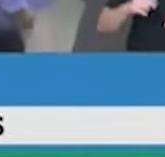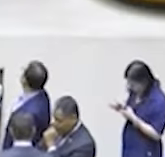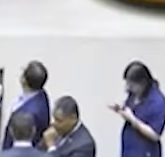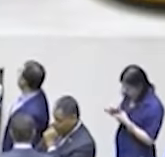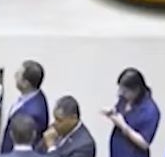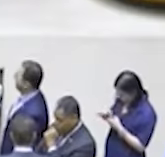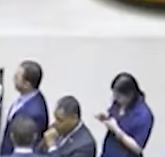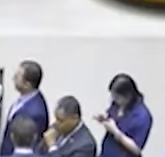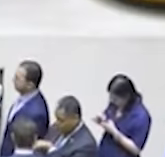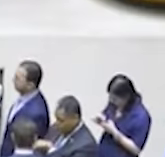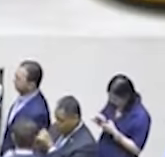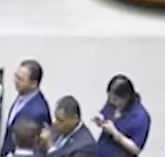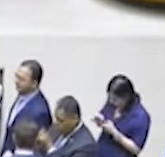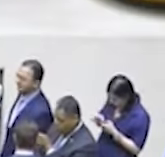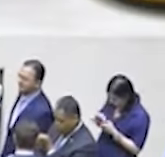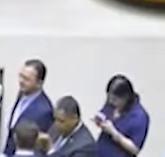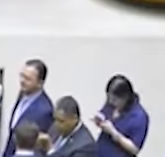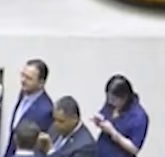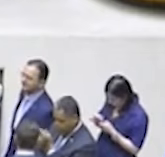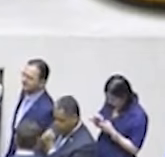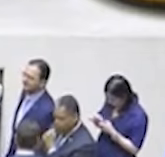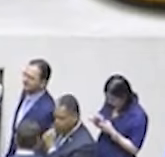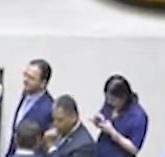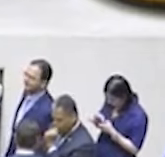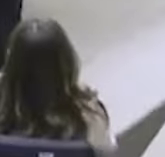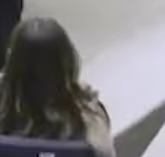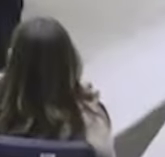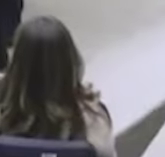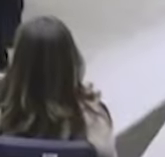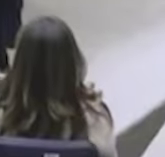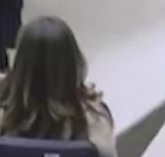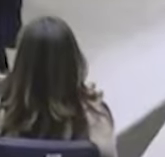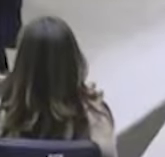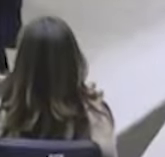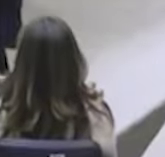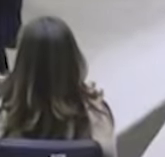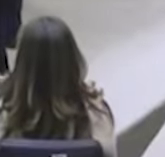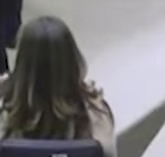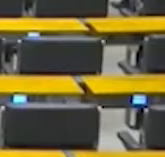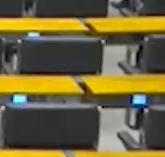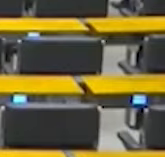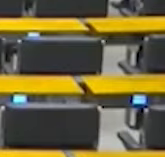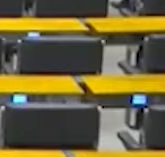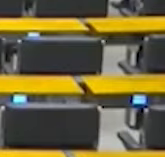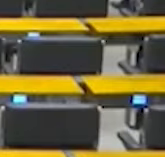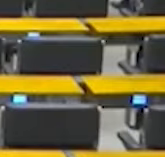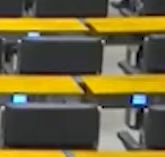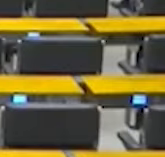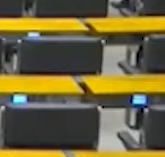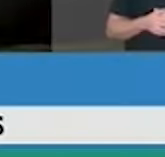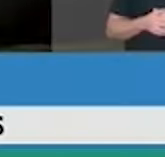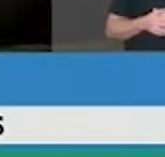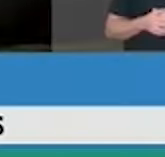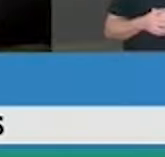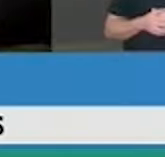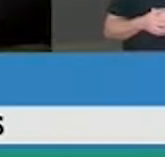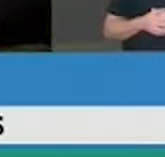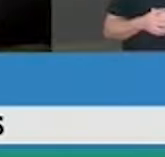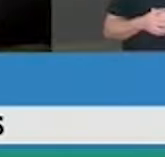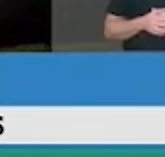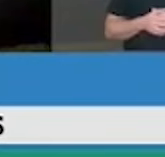que é proposta. Veja, o estupro no Brasil tem uma pena de até 10 anos. E a mulher